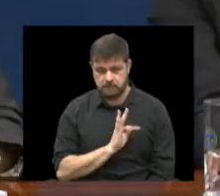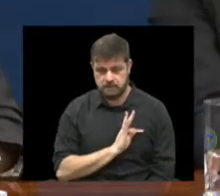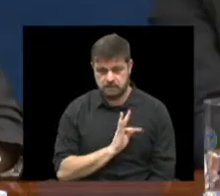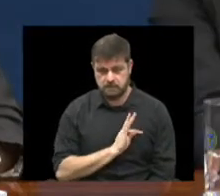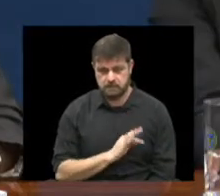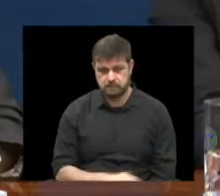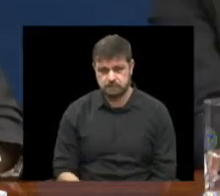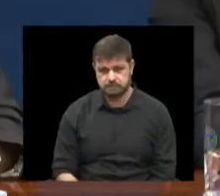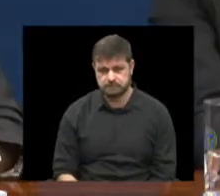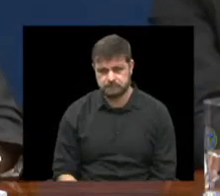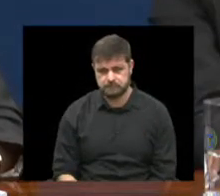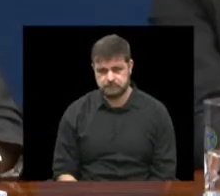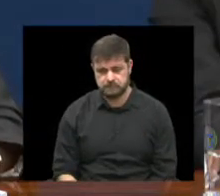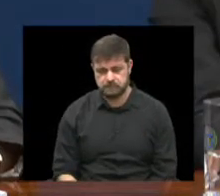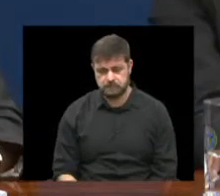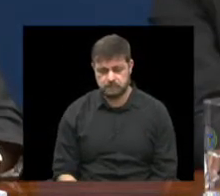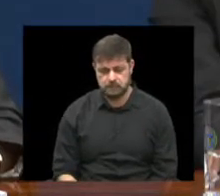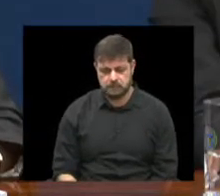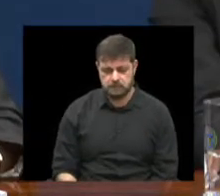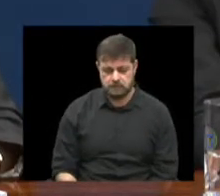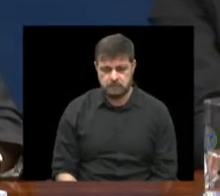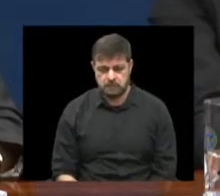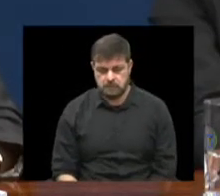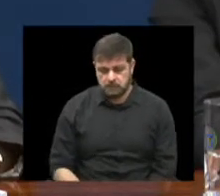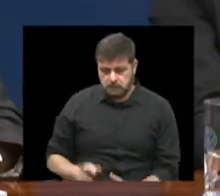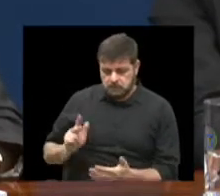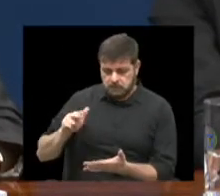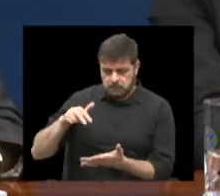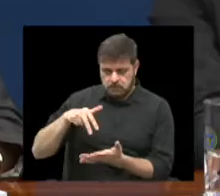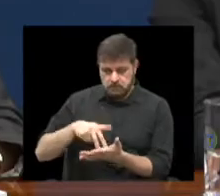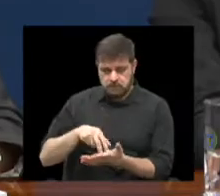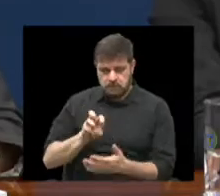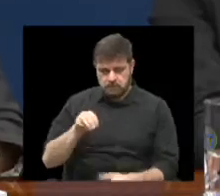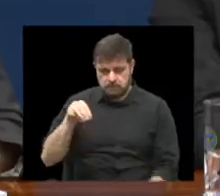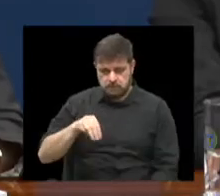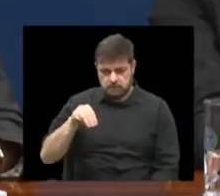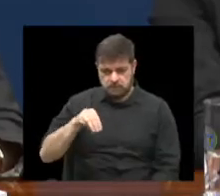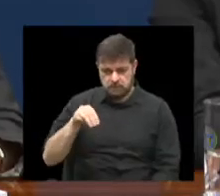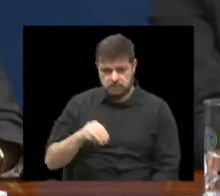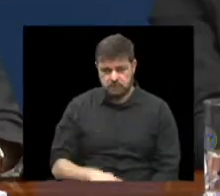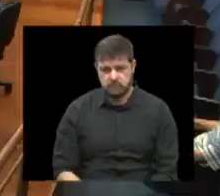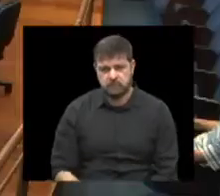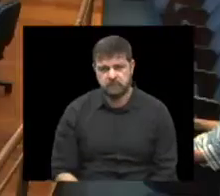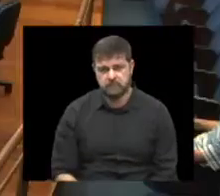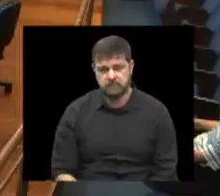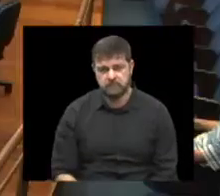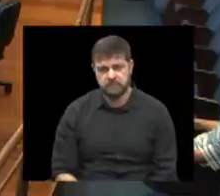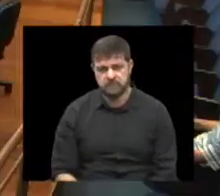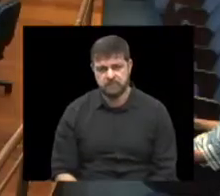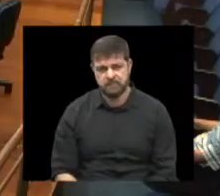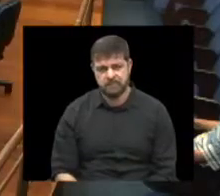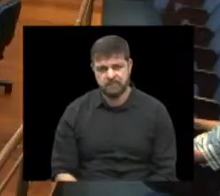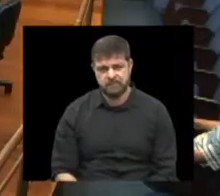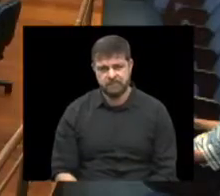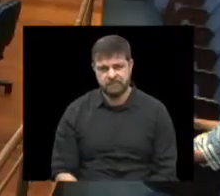Mendes. Bispo Fernando Mendes, Vossa Excelência tem até 5 minutos, vereador.